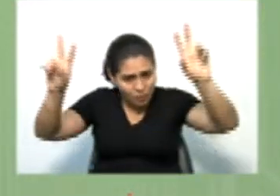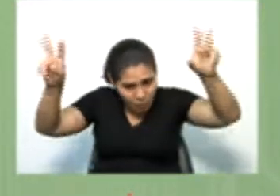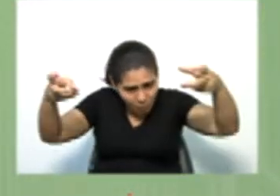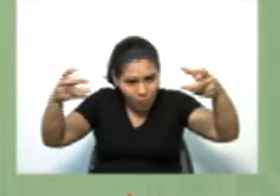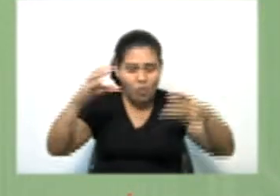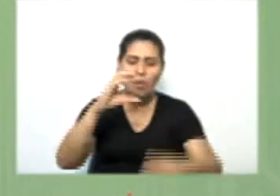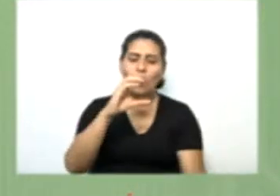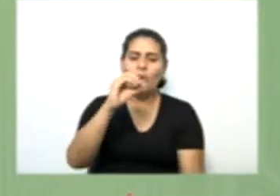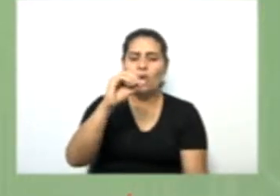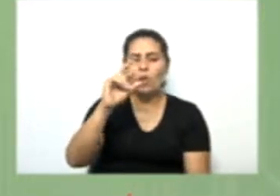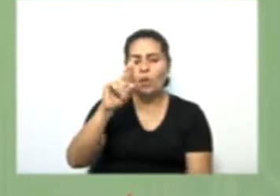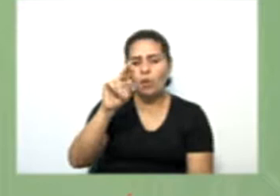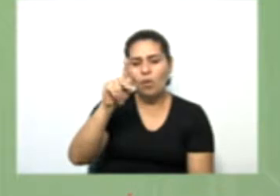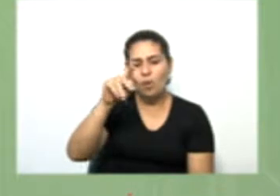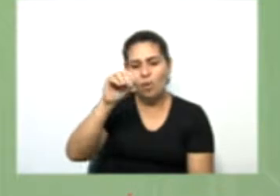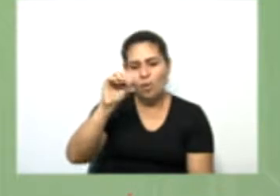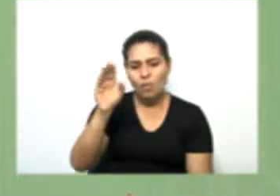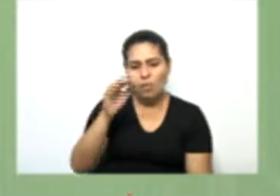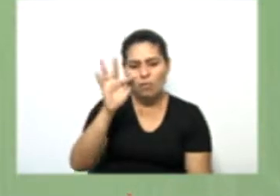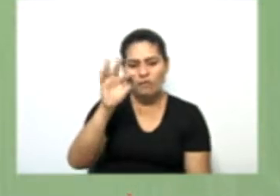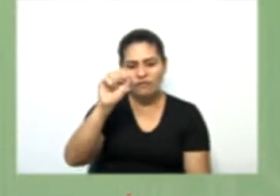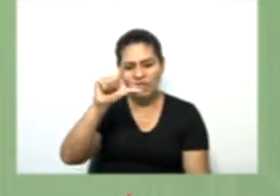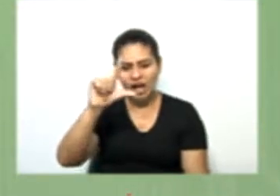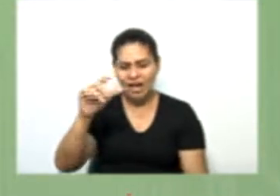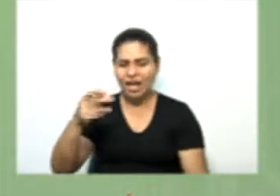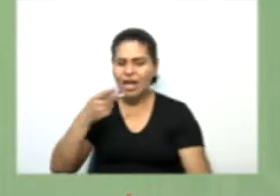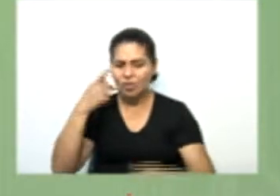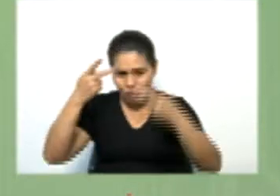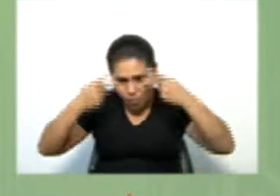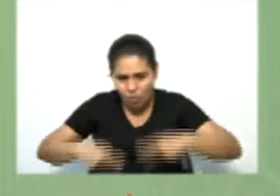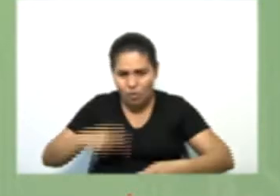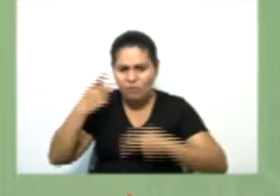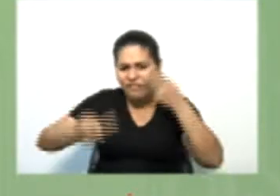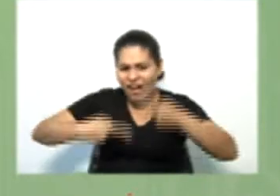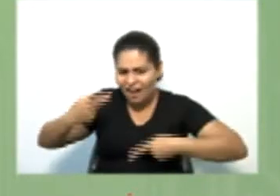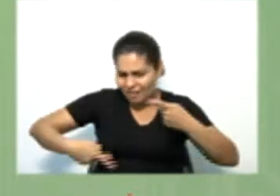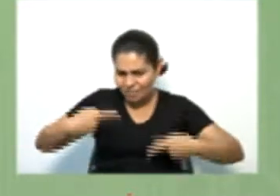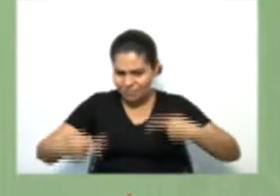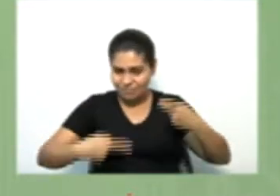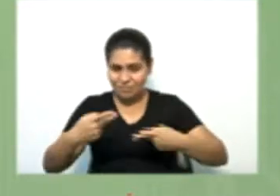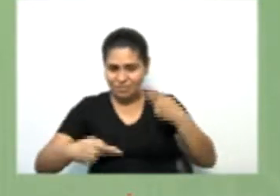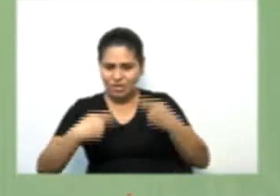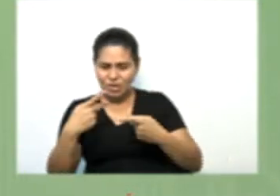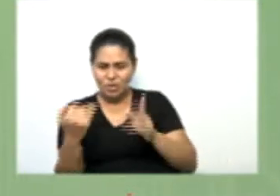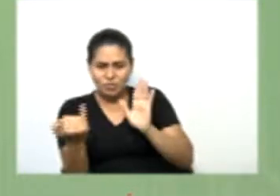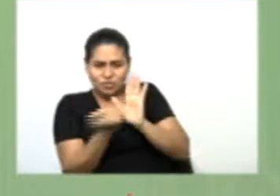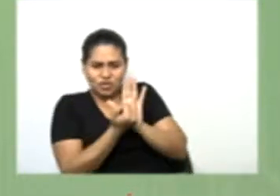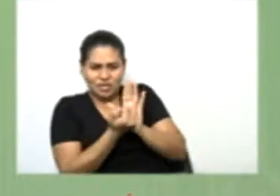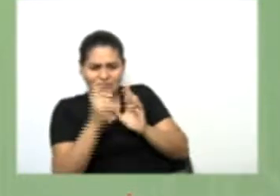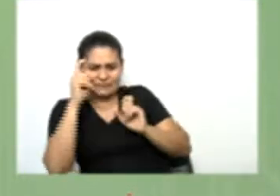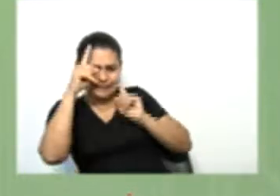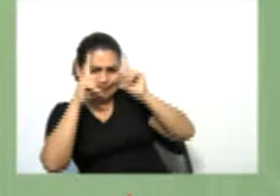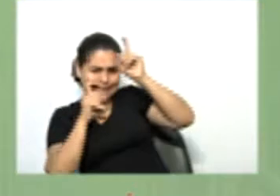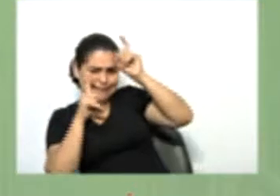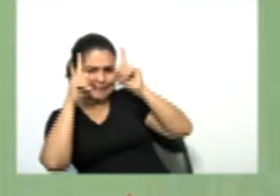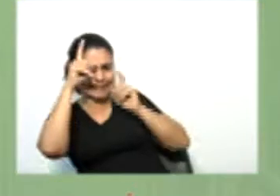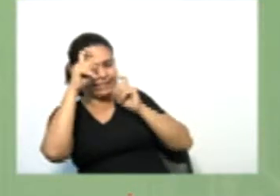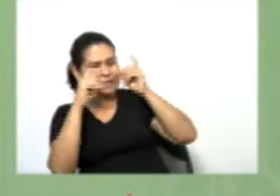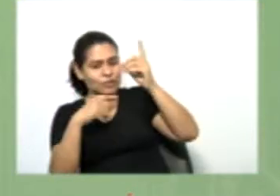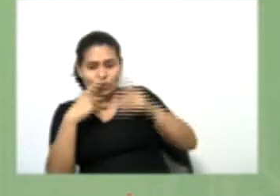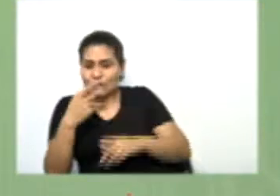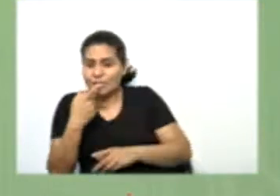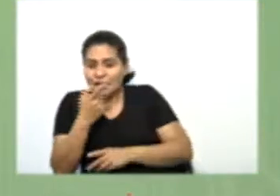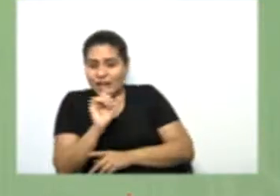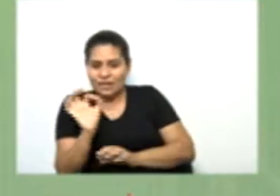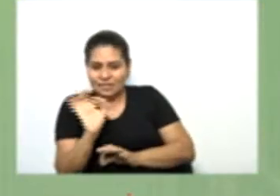O corpo fala. Procura aí que você vai achar. É um livro muito antigo, mas que tem sempre novas edições. Procurar sinais não verbais.